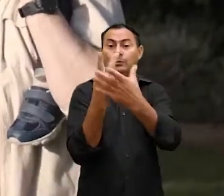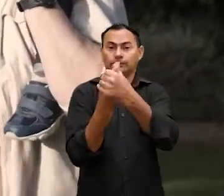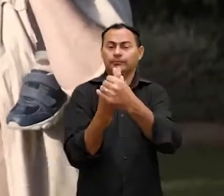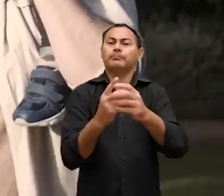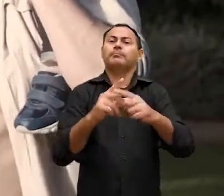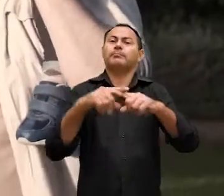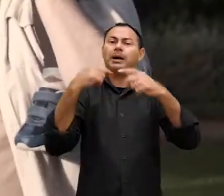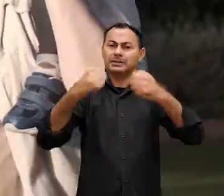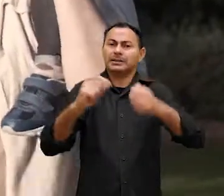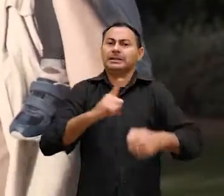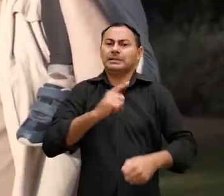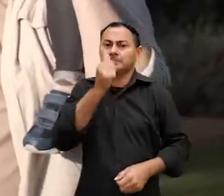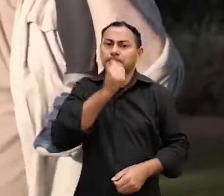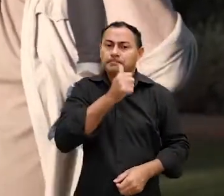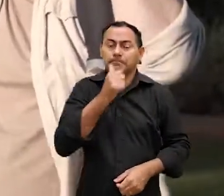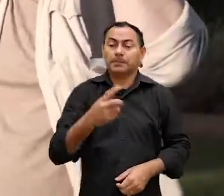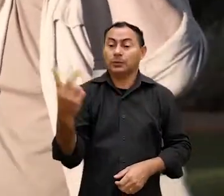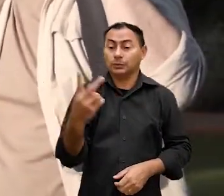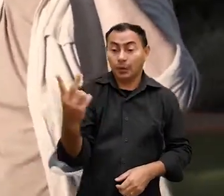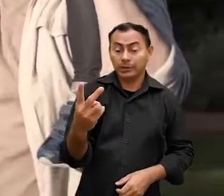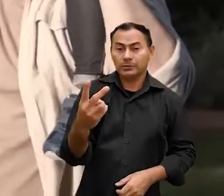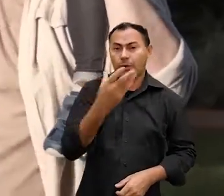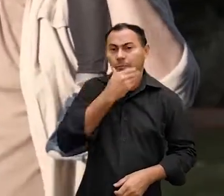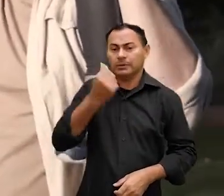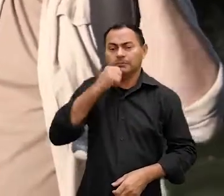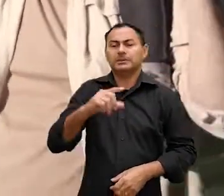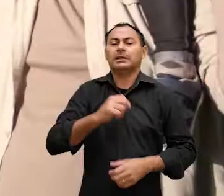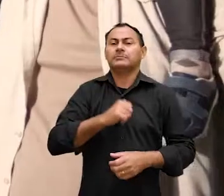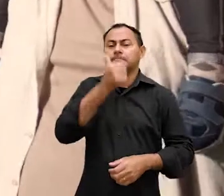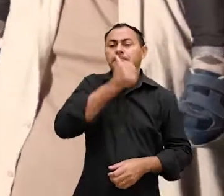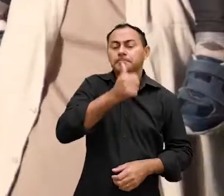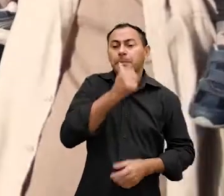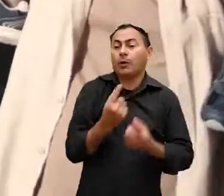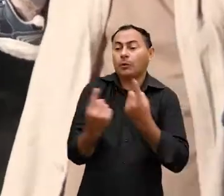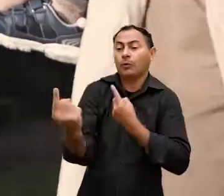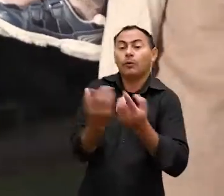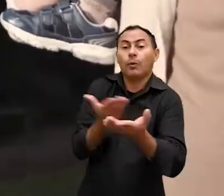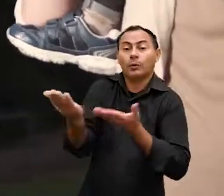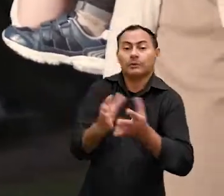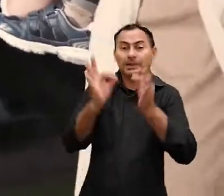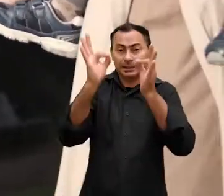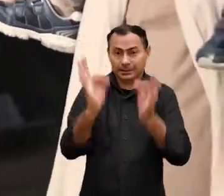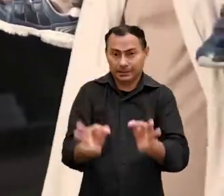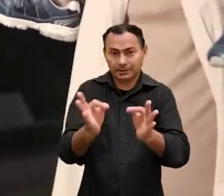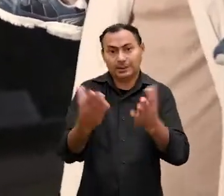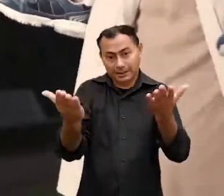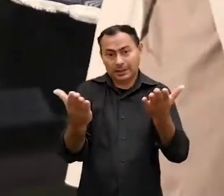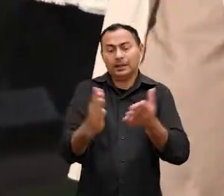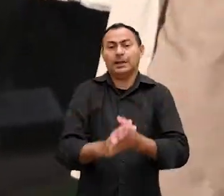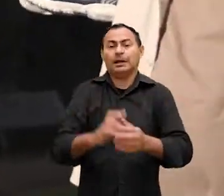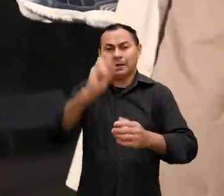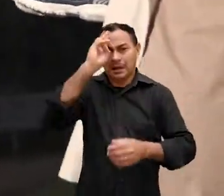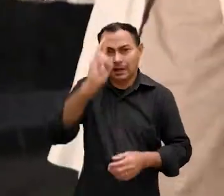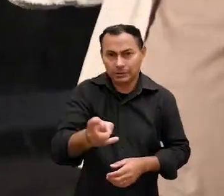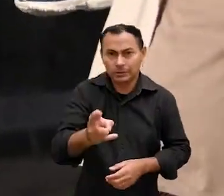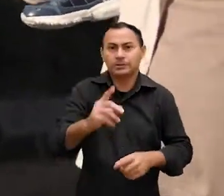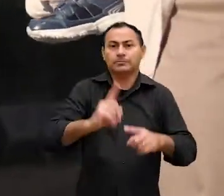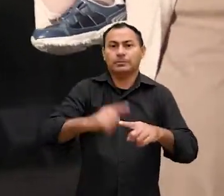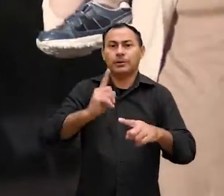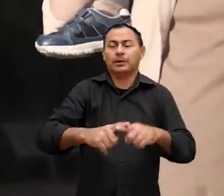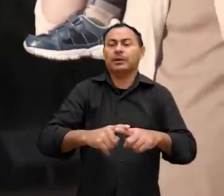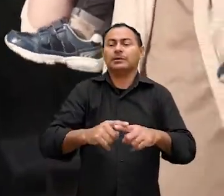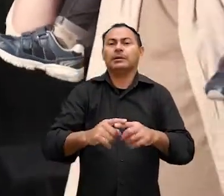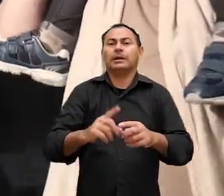existir sacrifício. Os 2 têm que se sacrificar para que dê certo. Essa é uma das razões